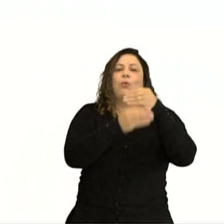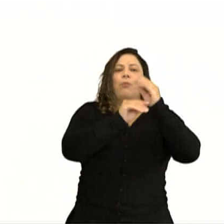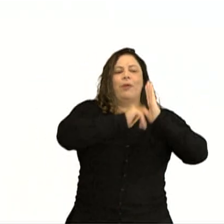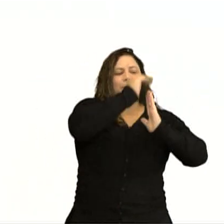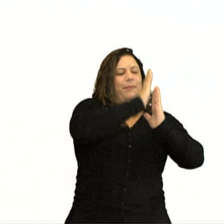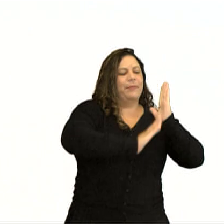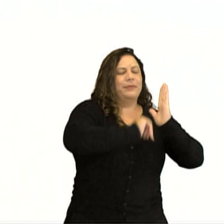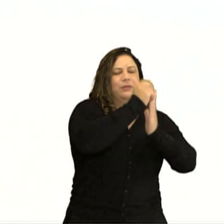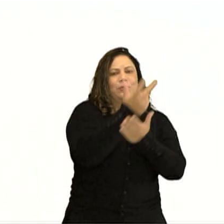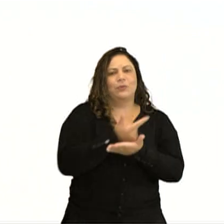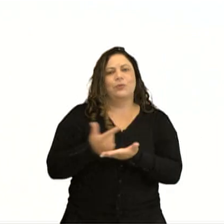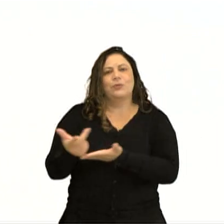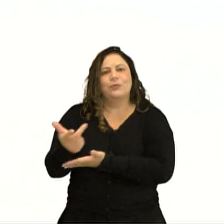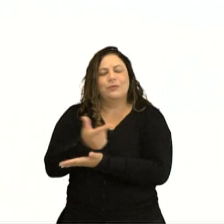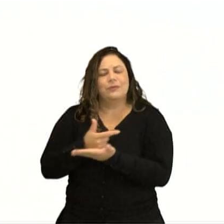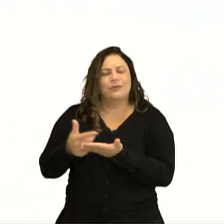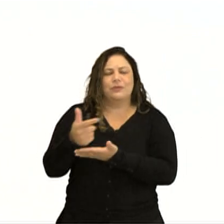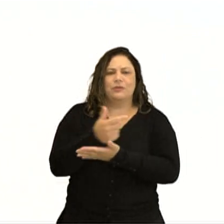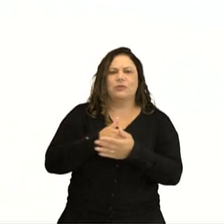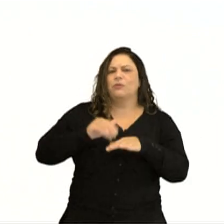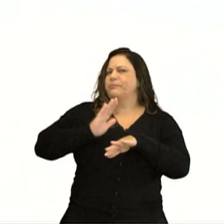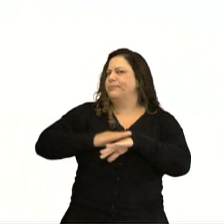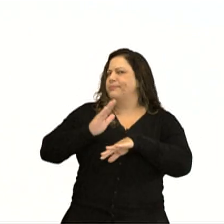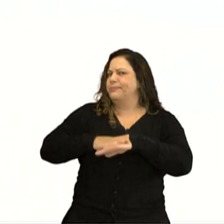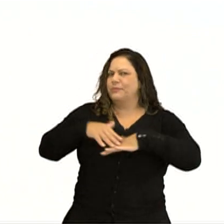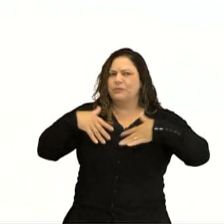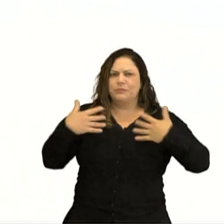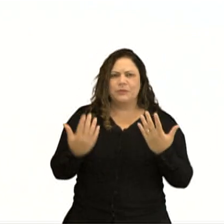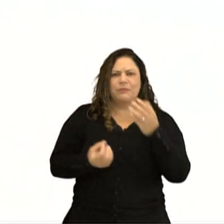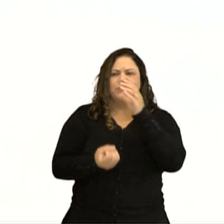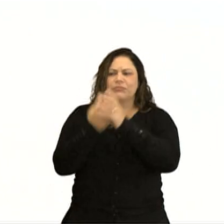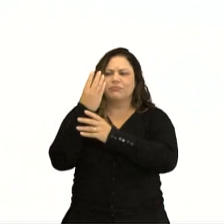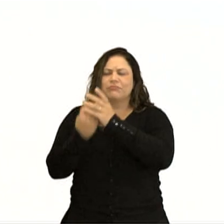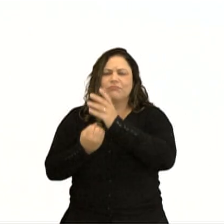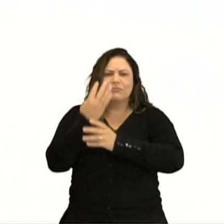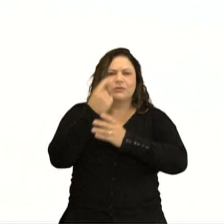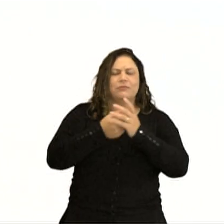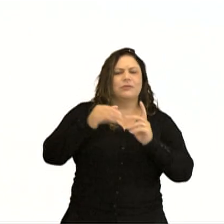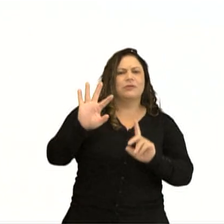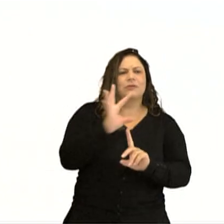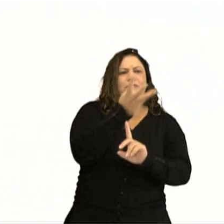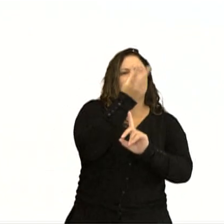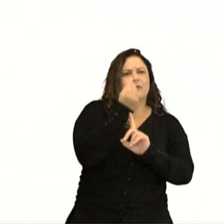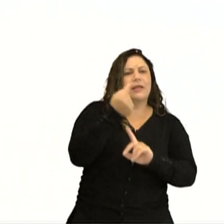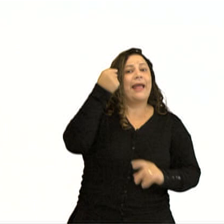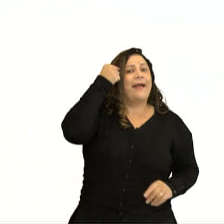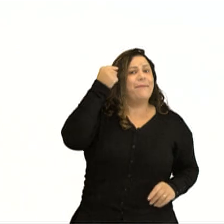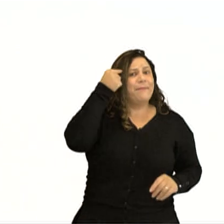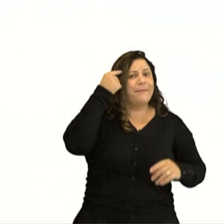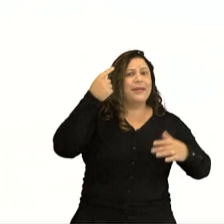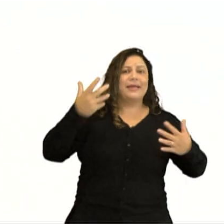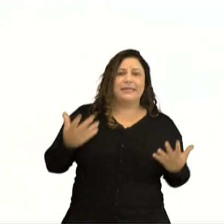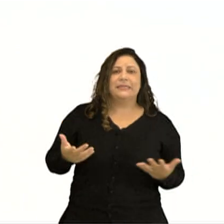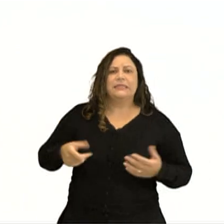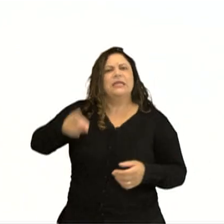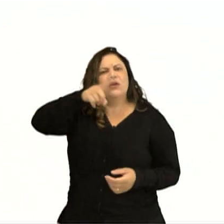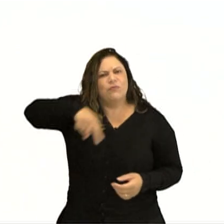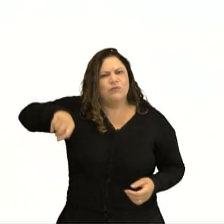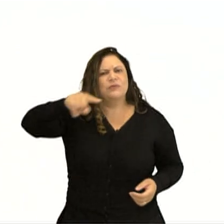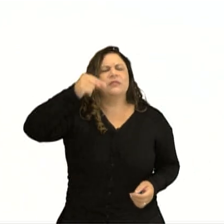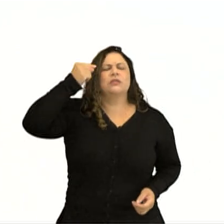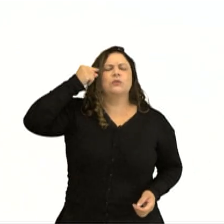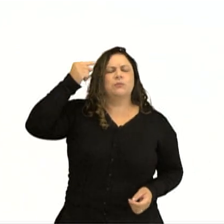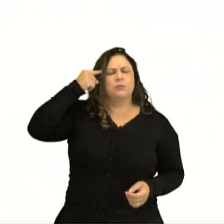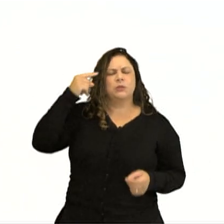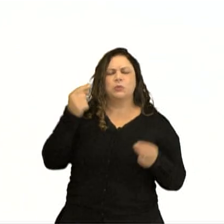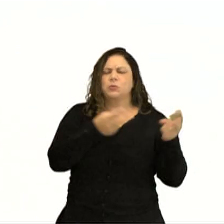um desenho e qual a função deles nas criações artísticas. Pense um pouco. Você já parou para pensar